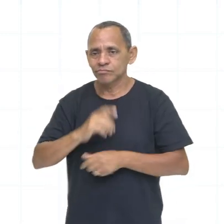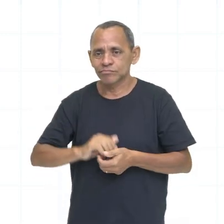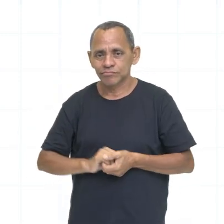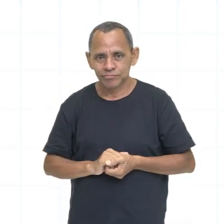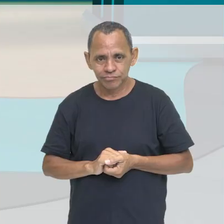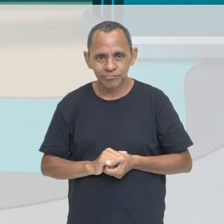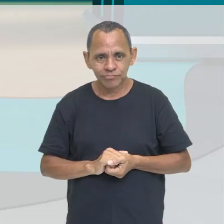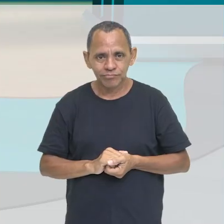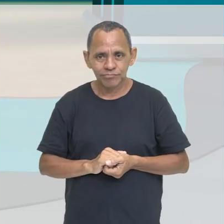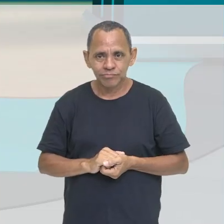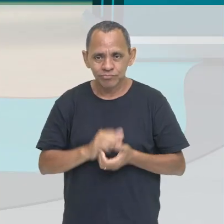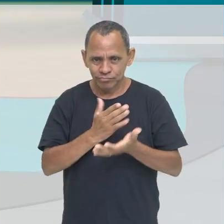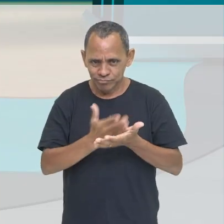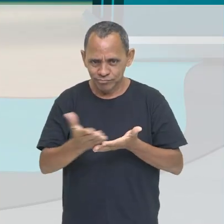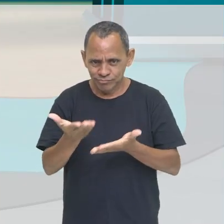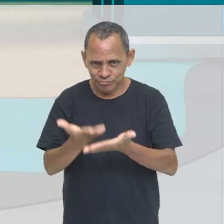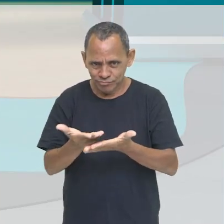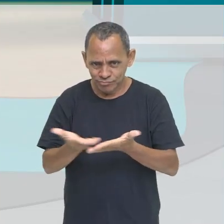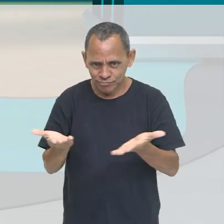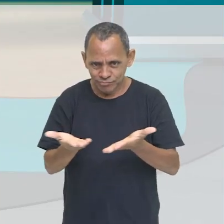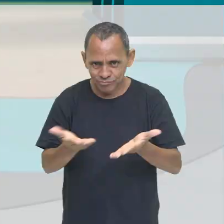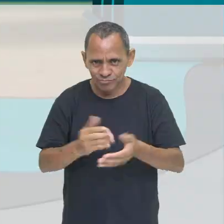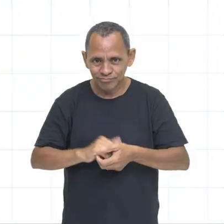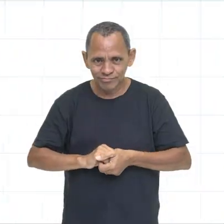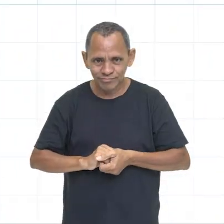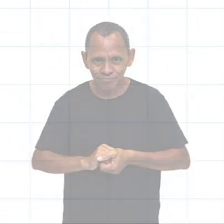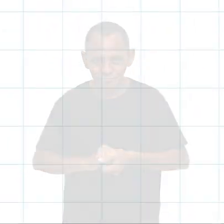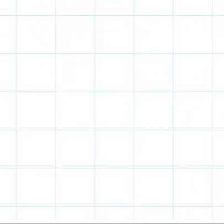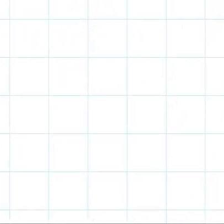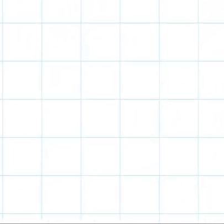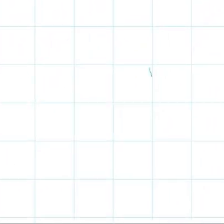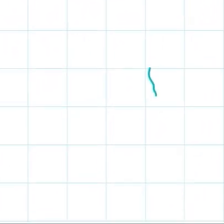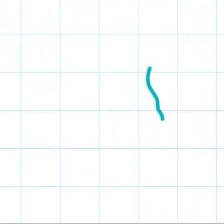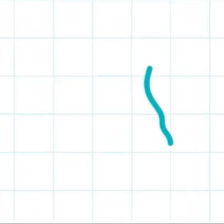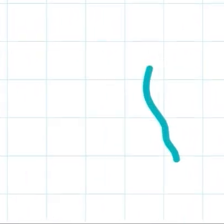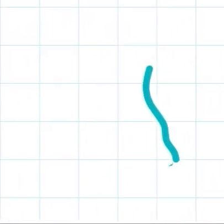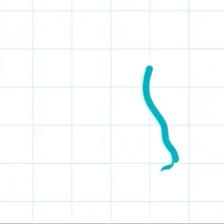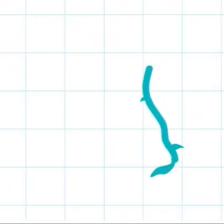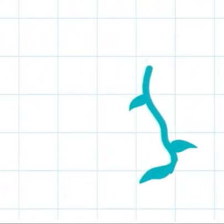inglesa. Vamos iniciar nossa aula de hoje?